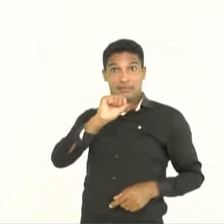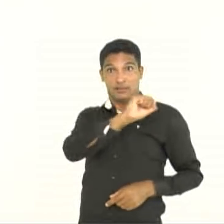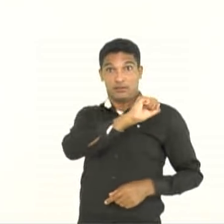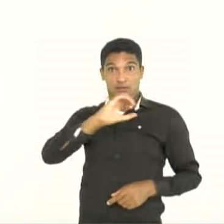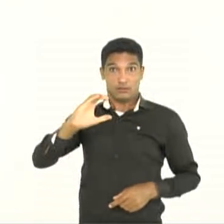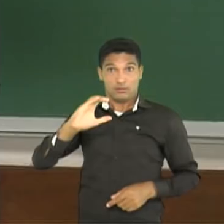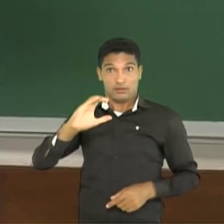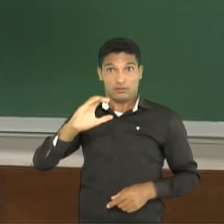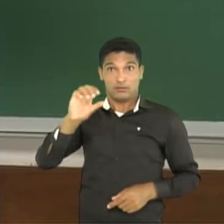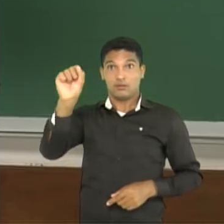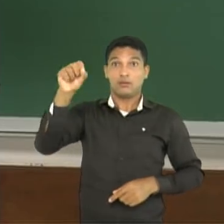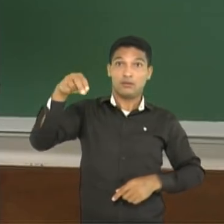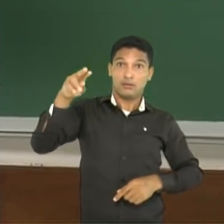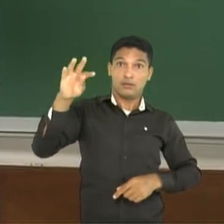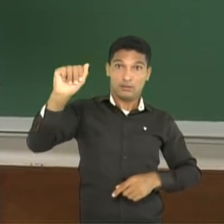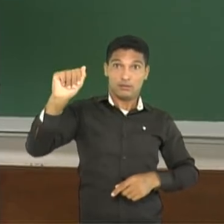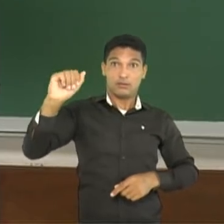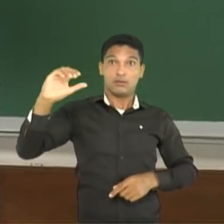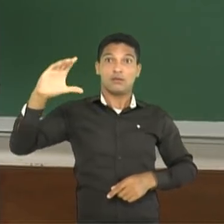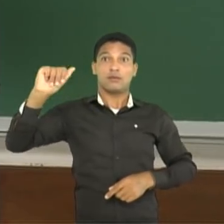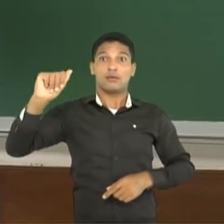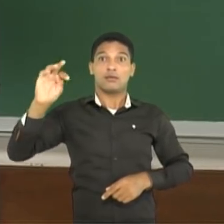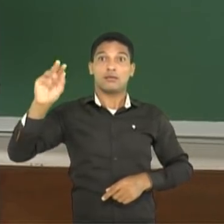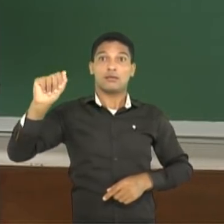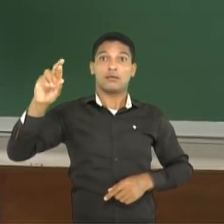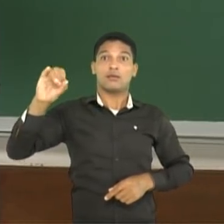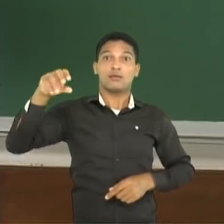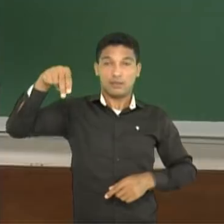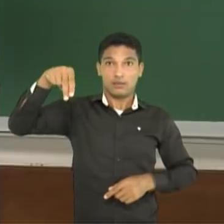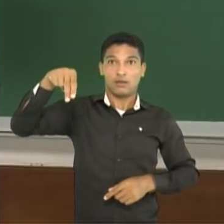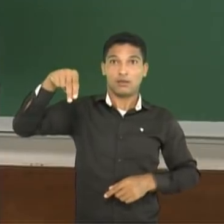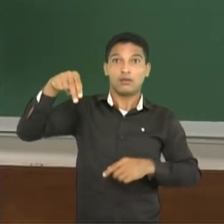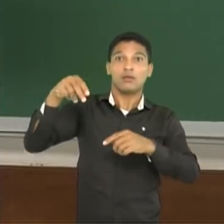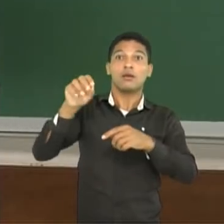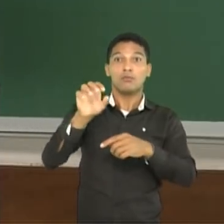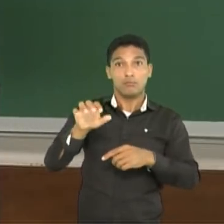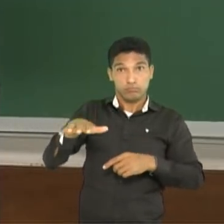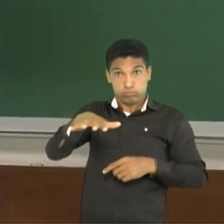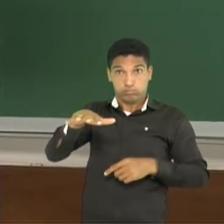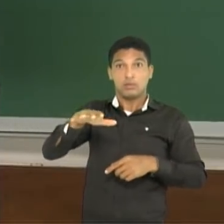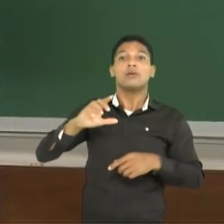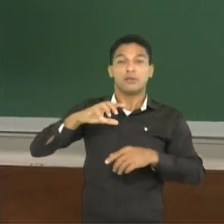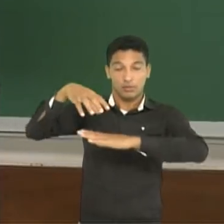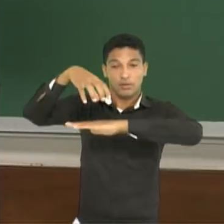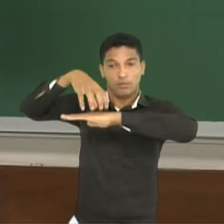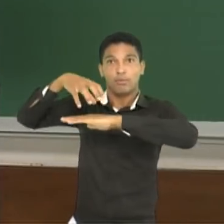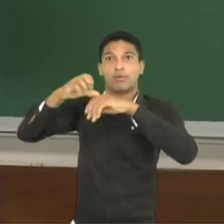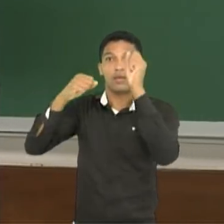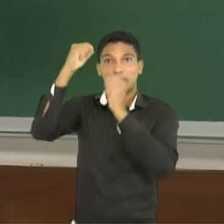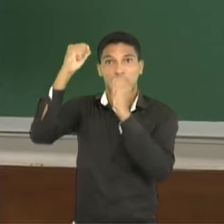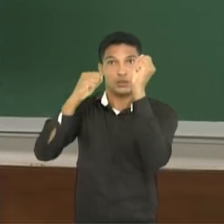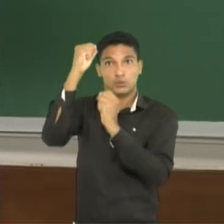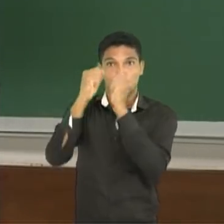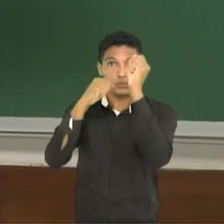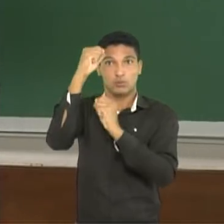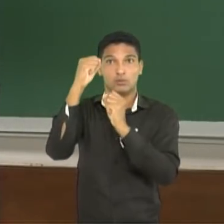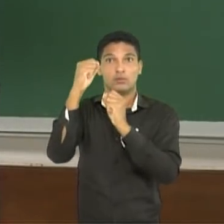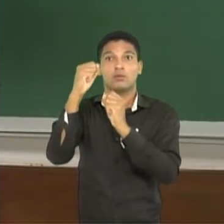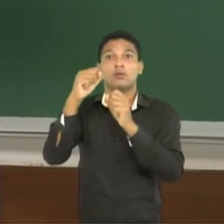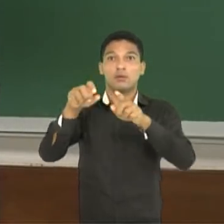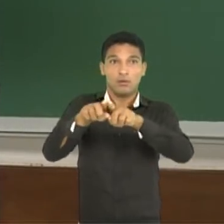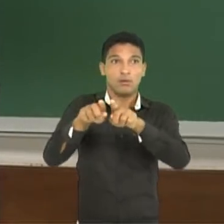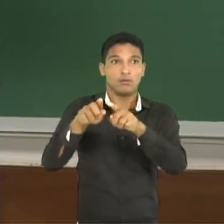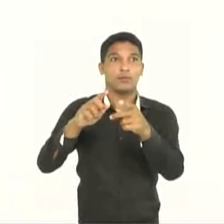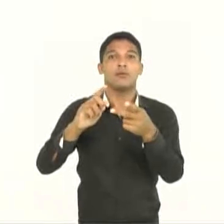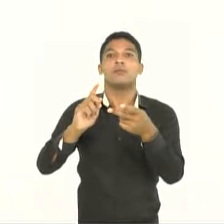ali, nordeste de Santa Catarina, a gente tem uma concentração industrial maior. E no Paraná nós temos ainda algumas regiões